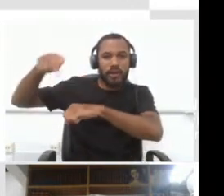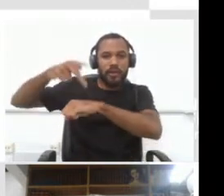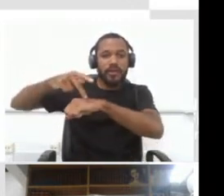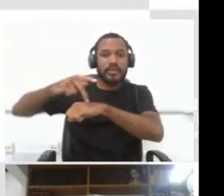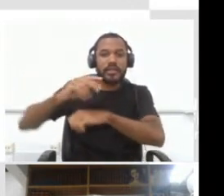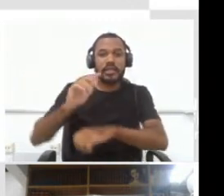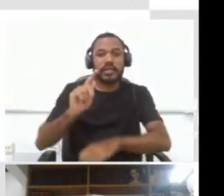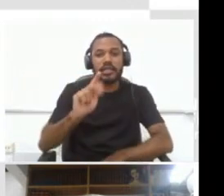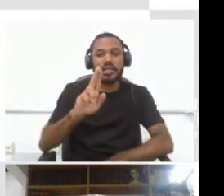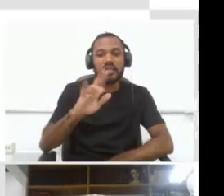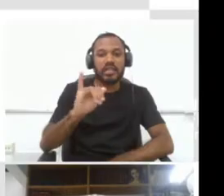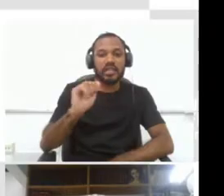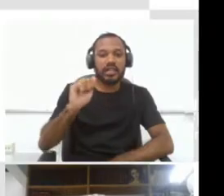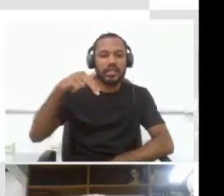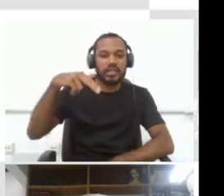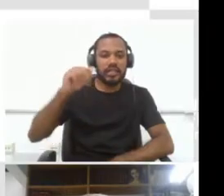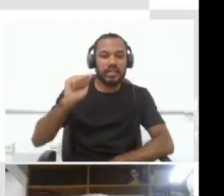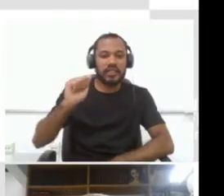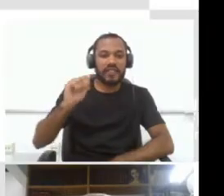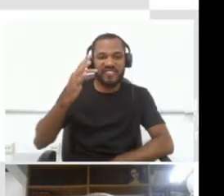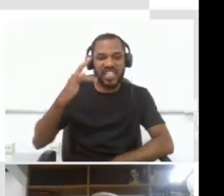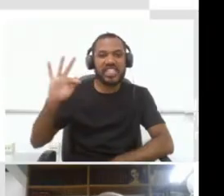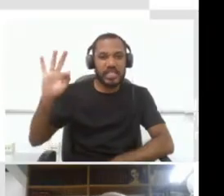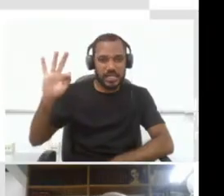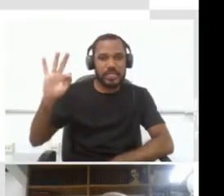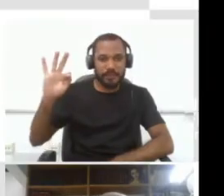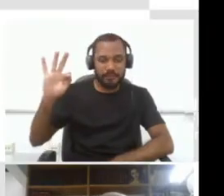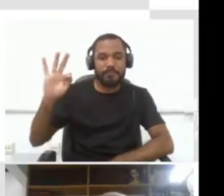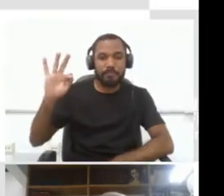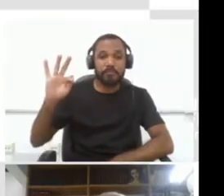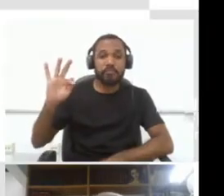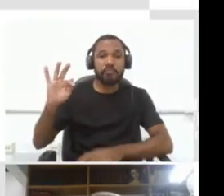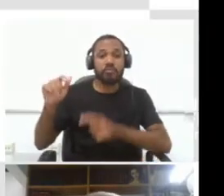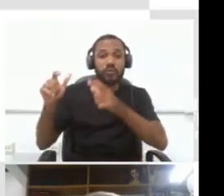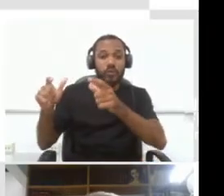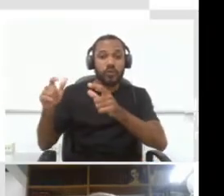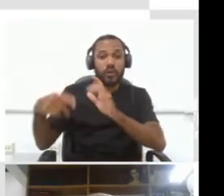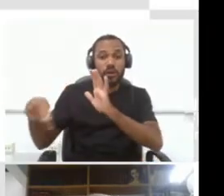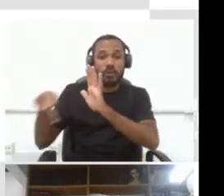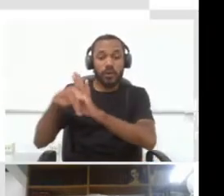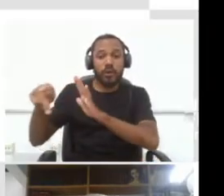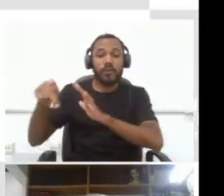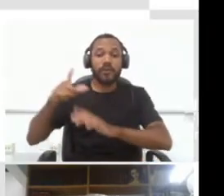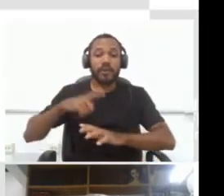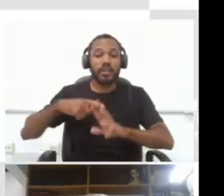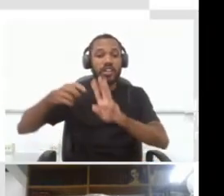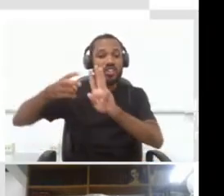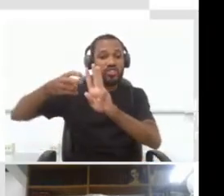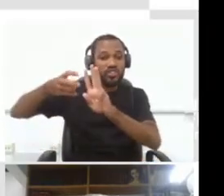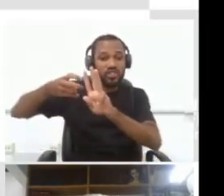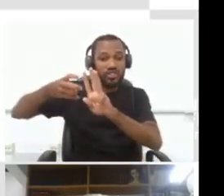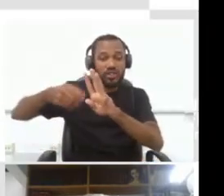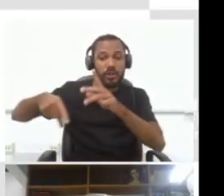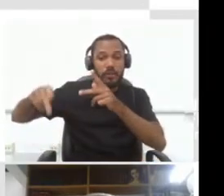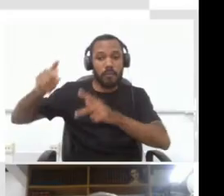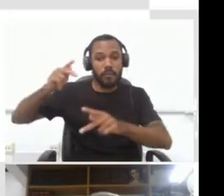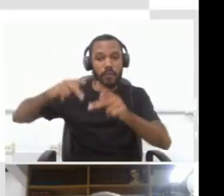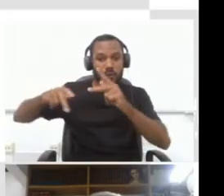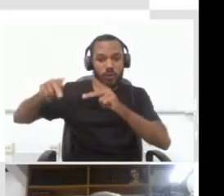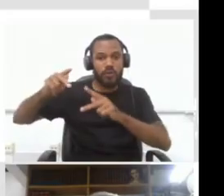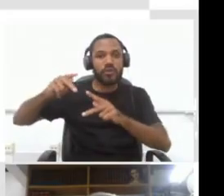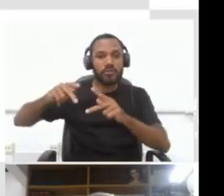região é o hábitat, é a região em que habitam os povos Caripuna, Palicuraruque